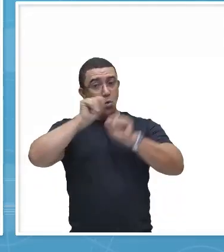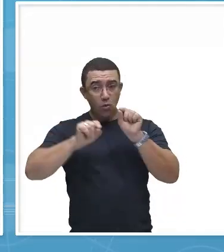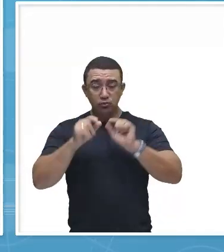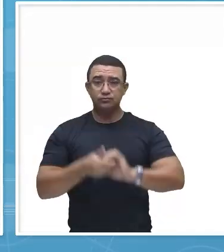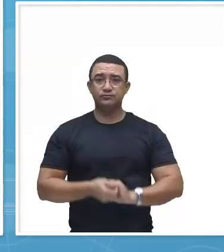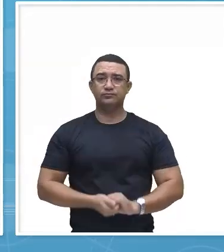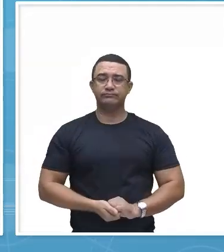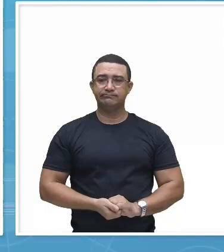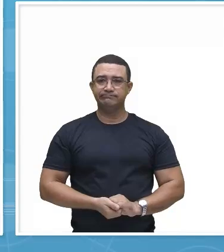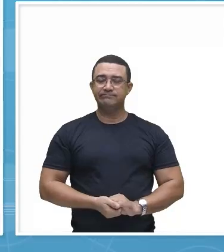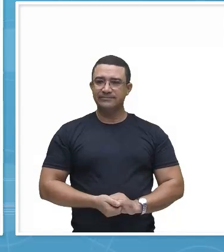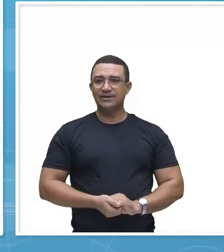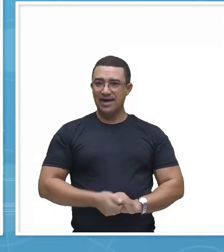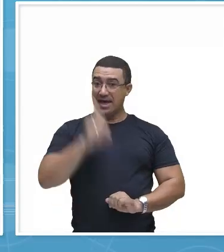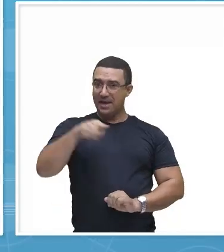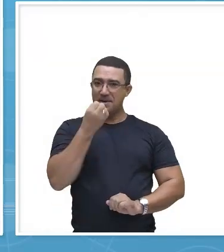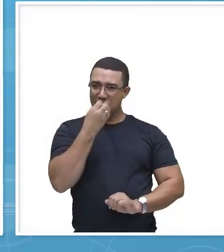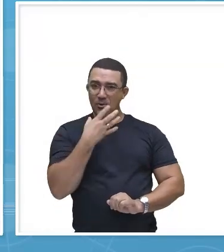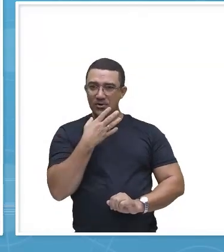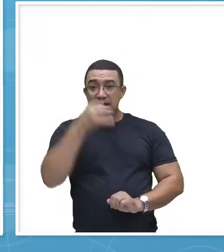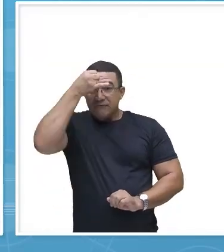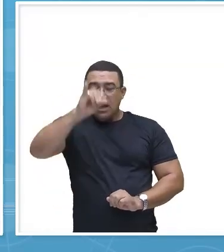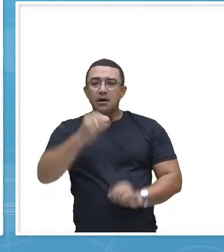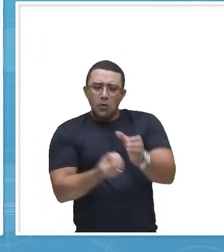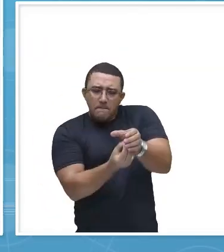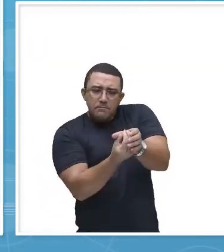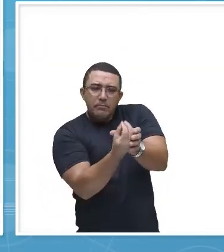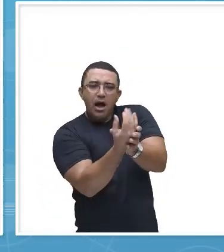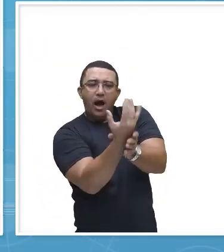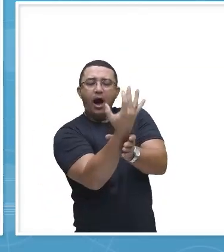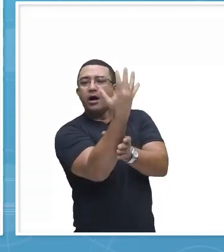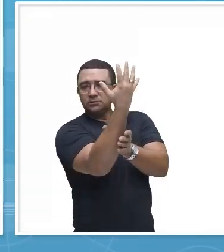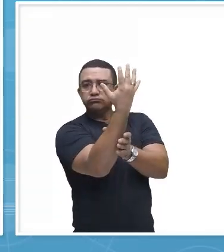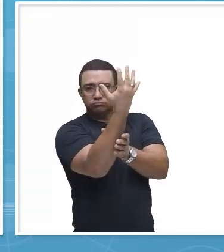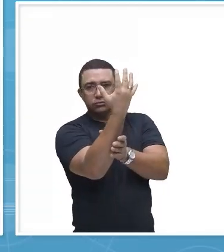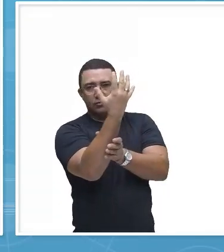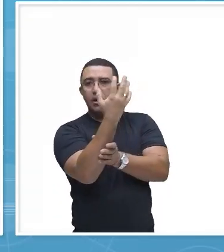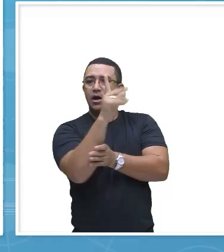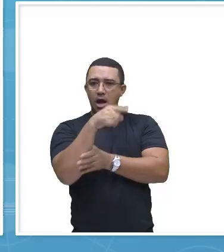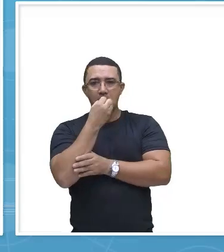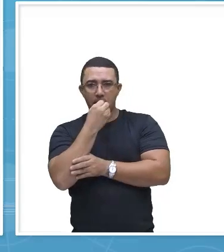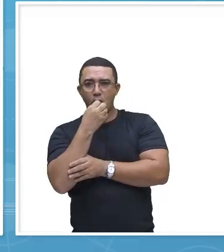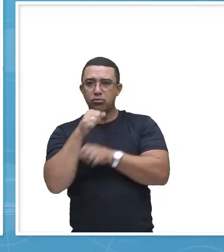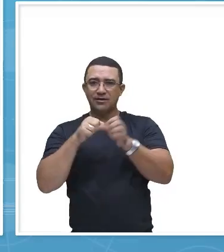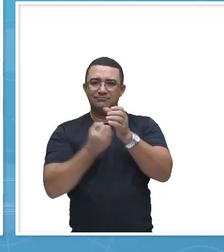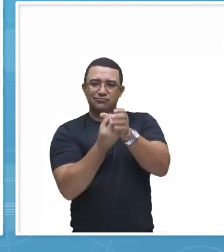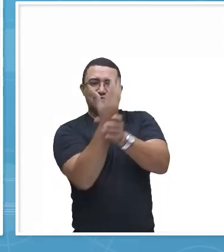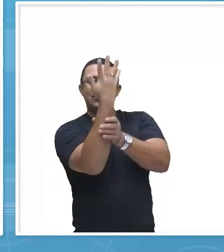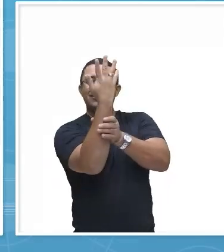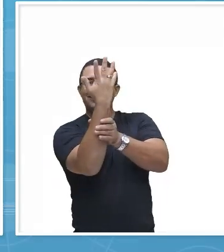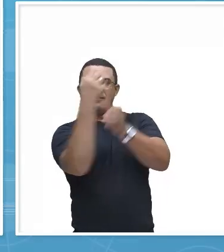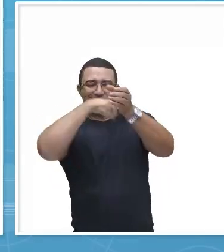como? Plantando bananeiras nas encostas, dando preferência para plantas leves, raízes profundas como bambu,